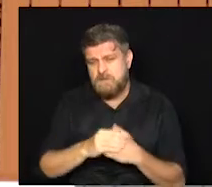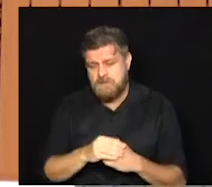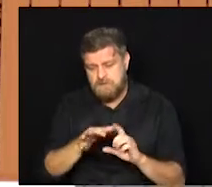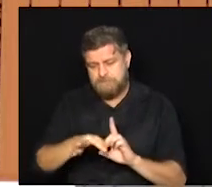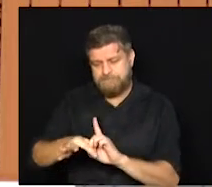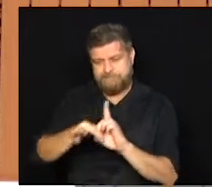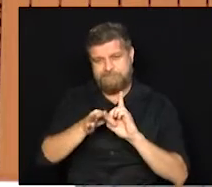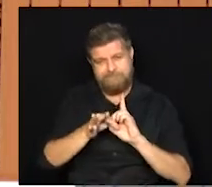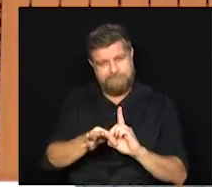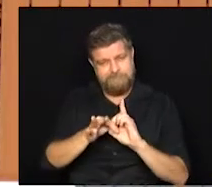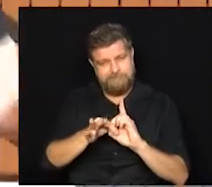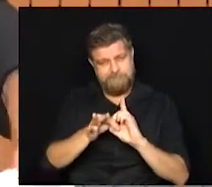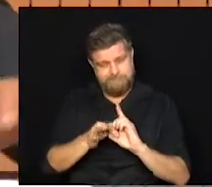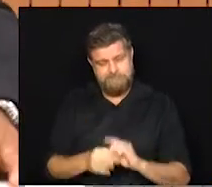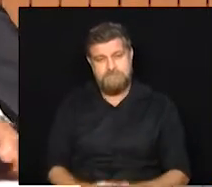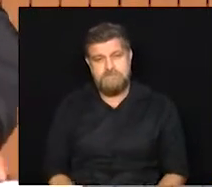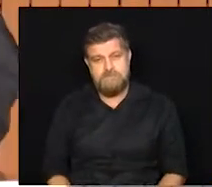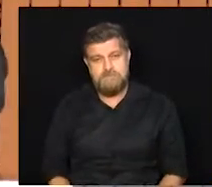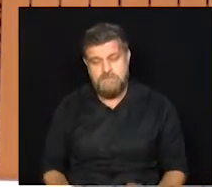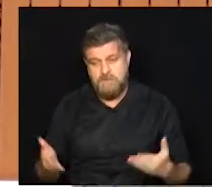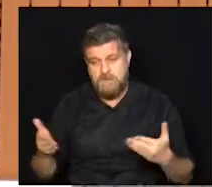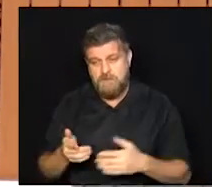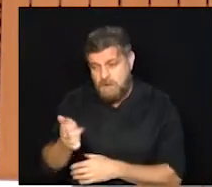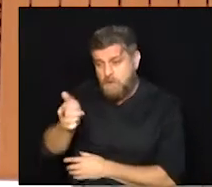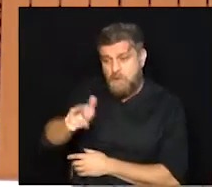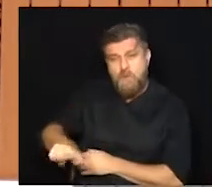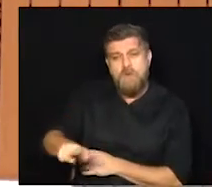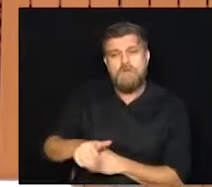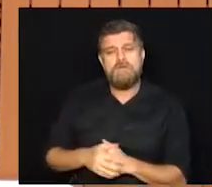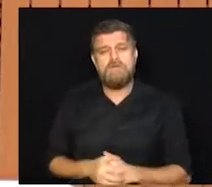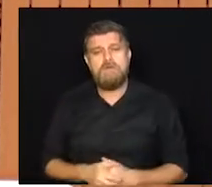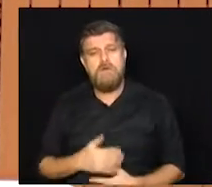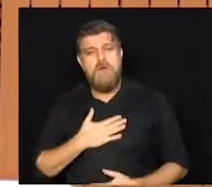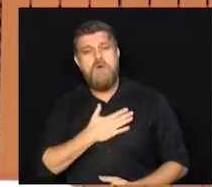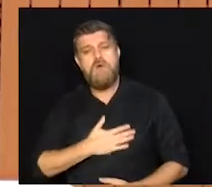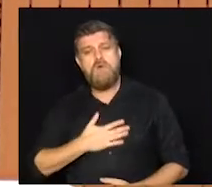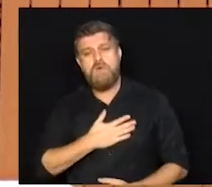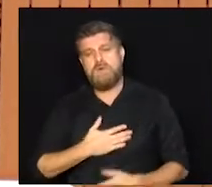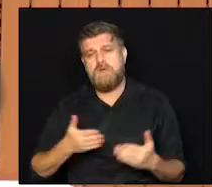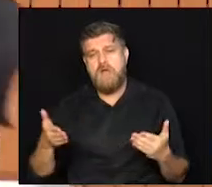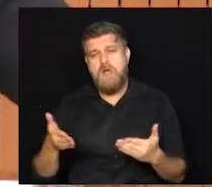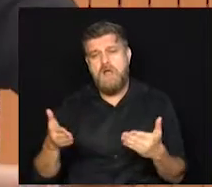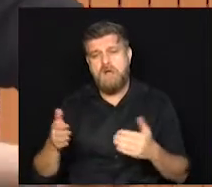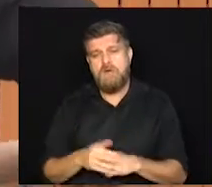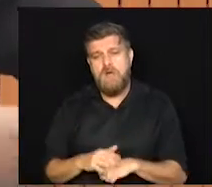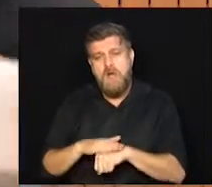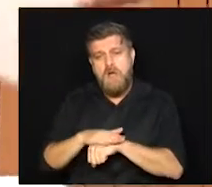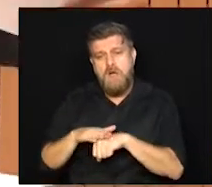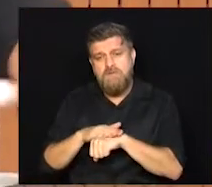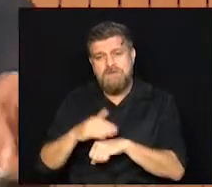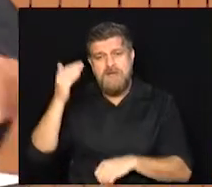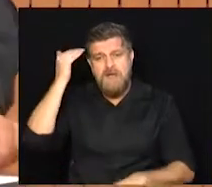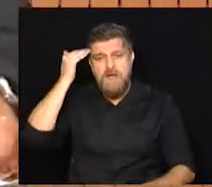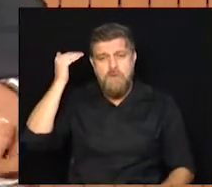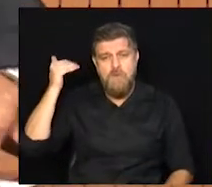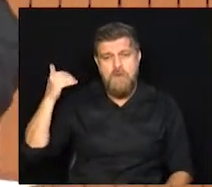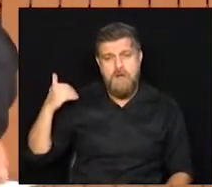gente. E vamos dar uma sequência. Eu gostaria agora de falar com a vereadora Débora.